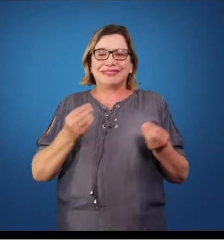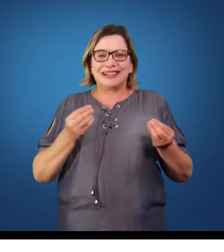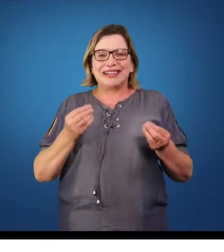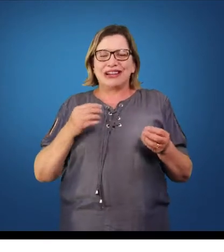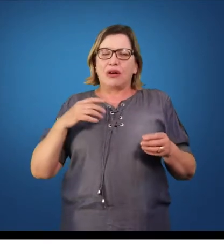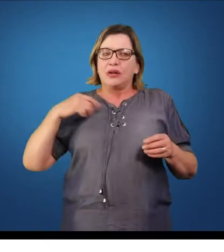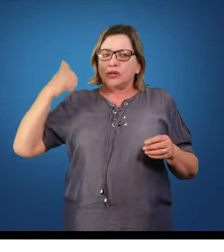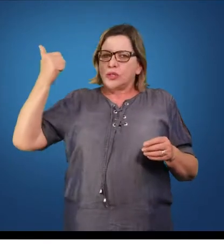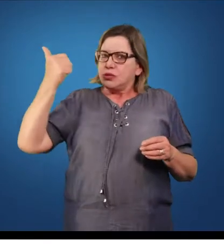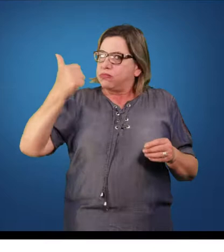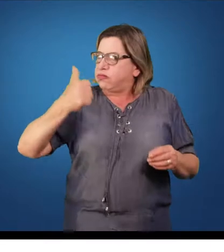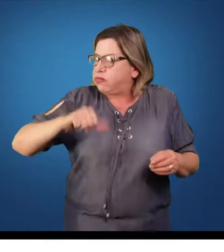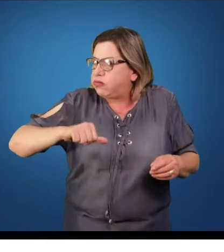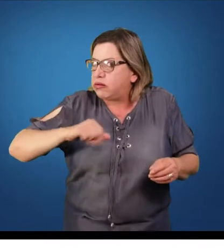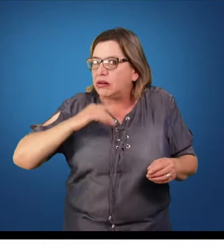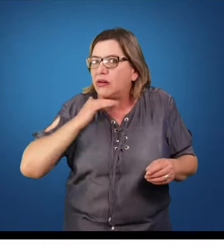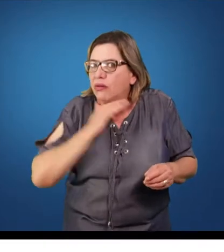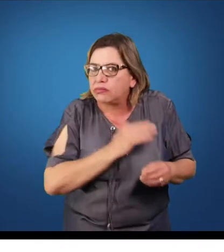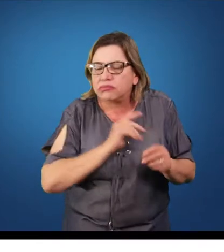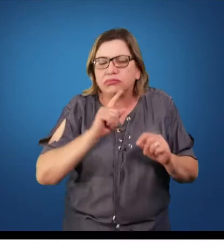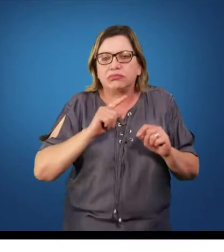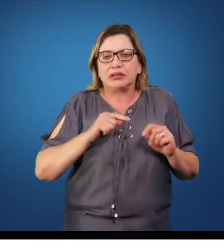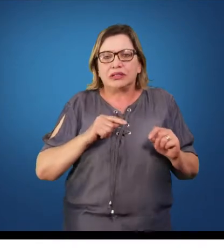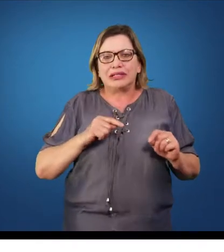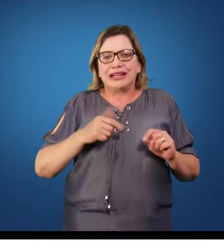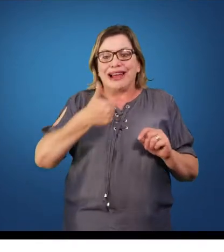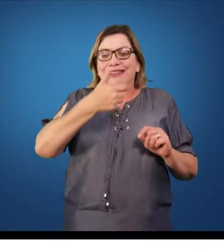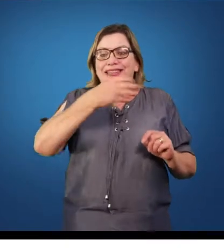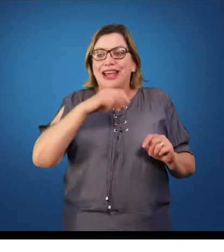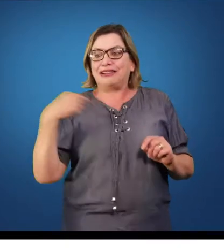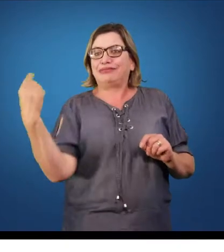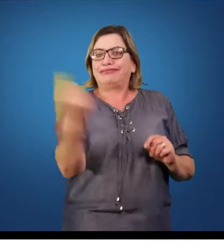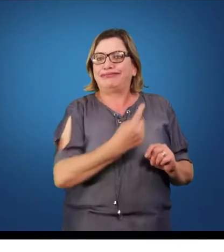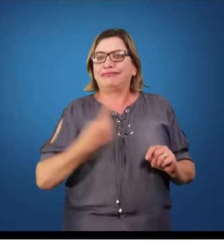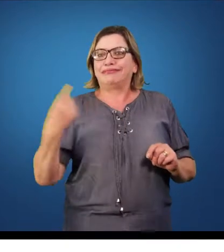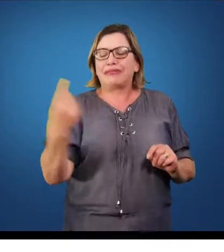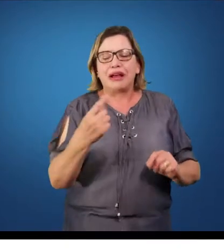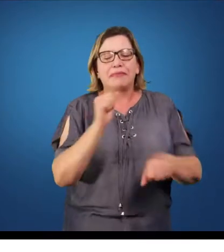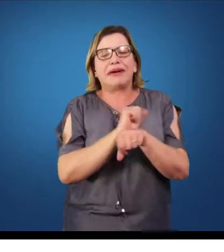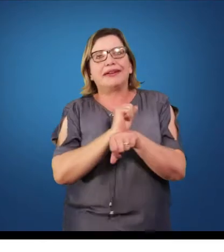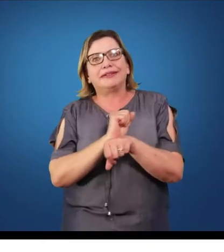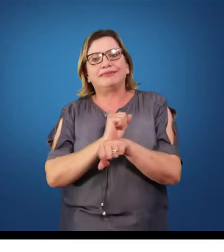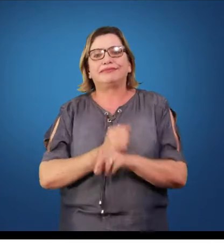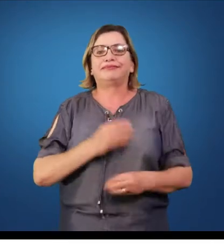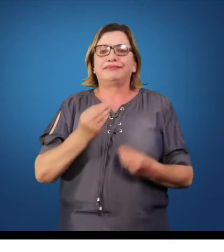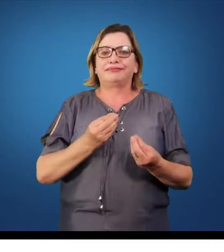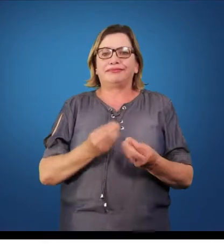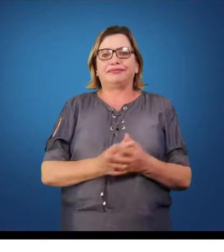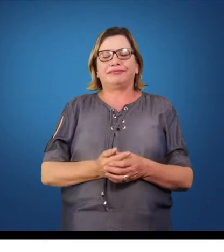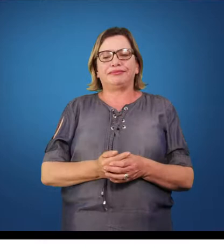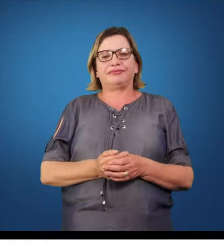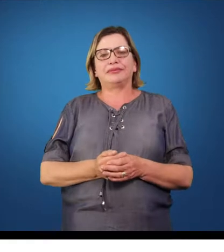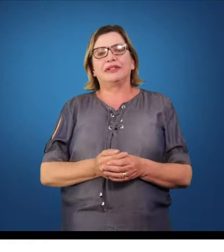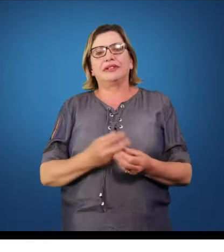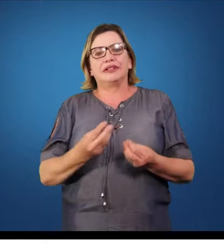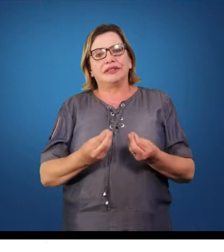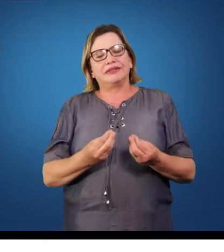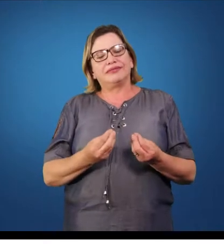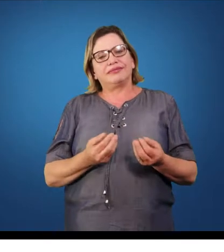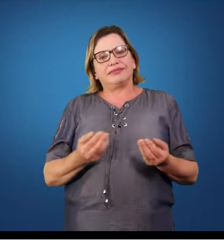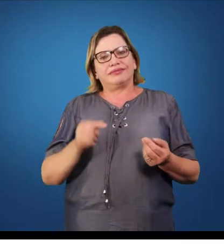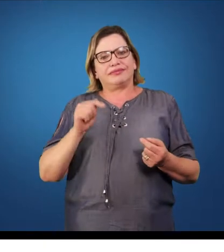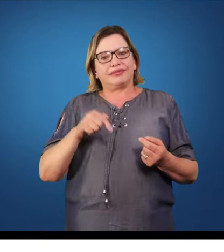Que coisa horrível era aquilo, né? 10 voltas na quadra, parou, né?